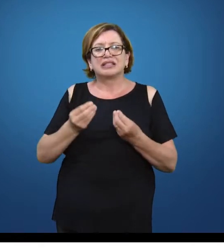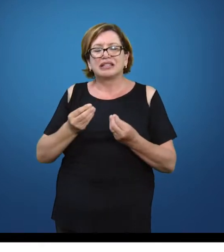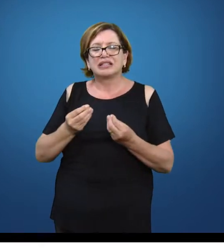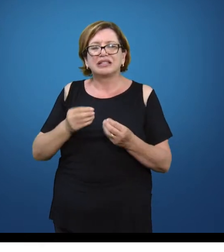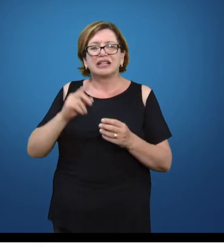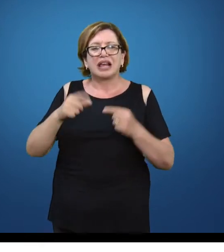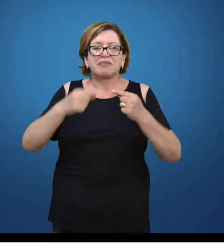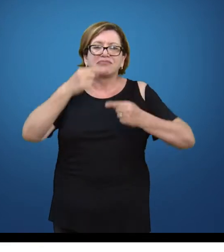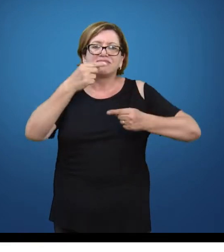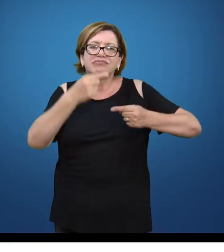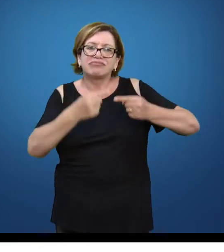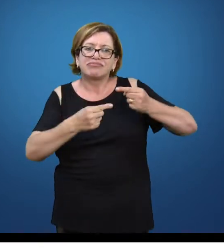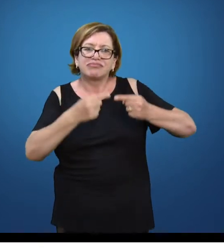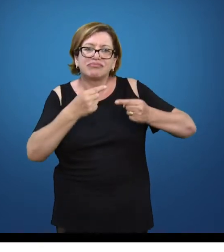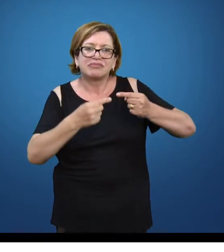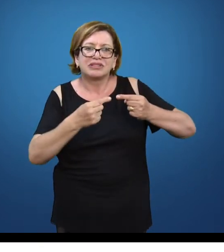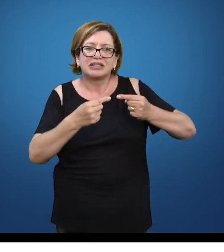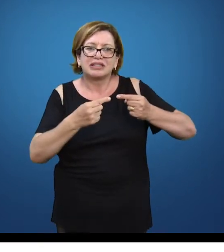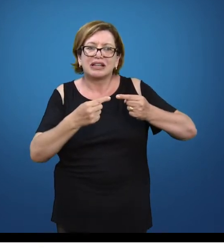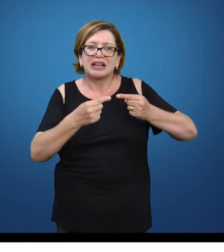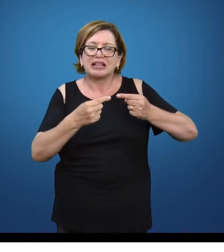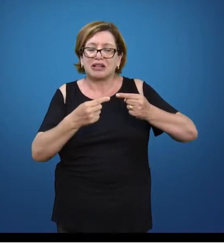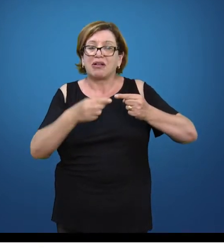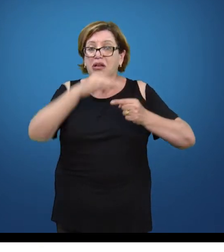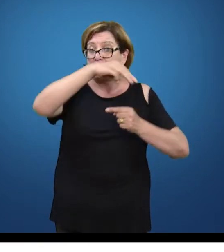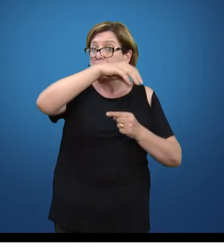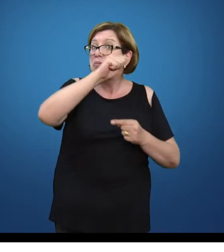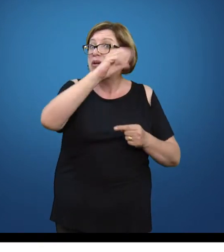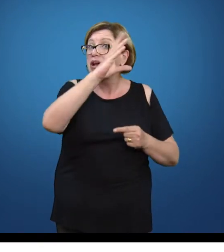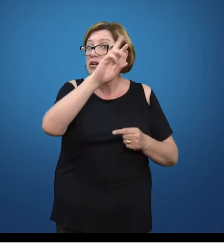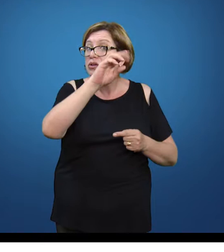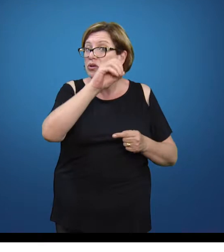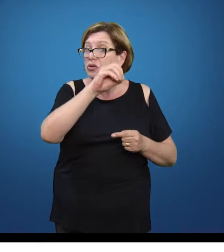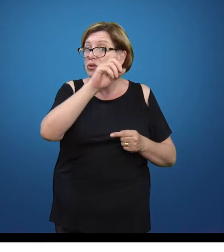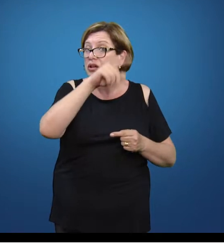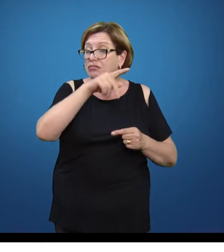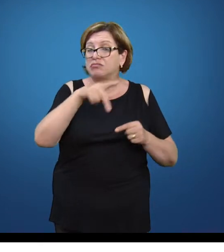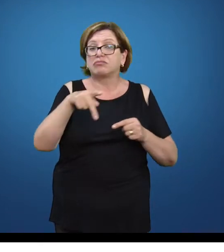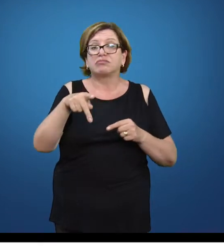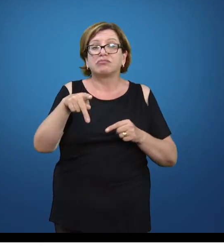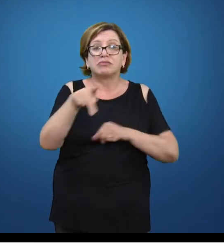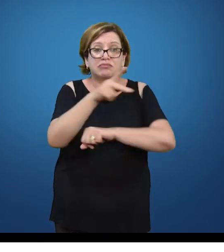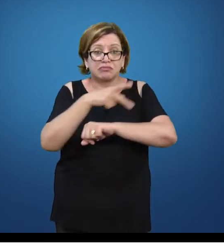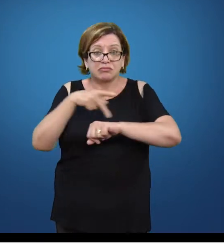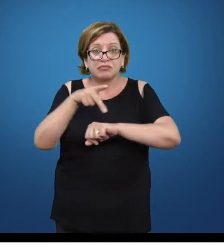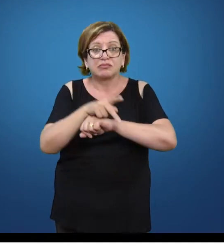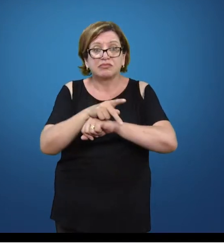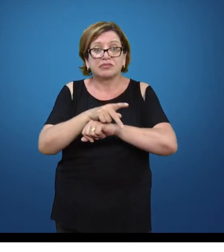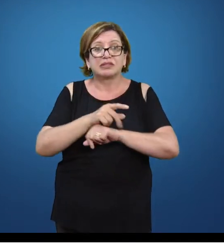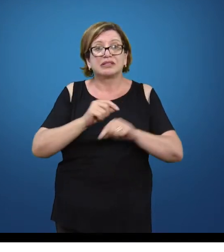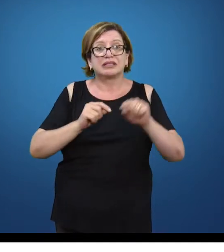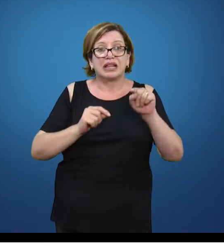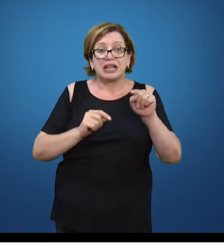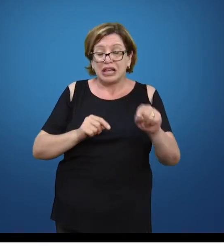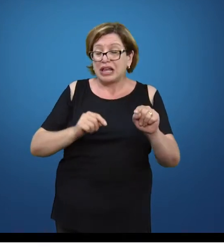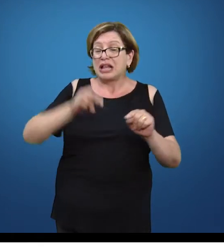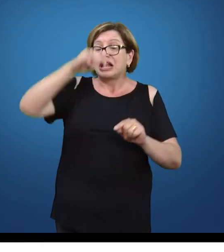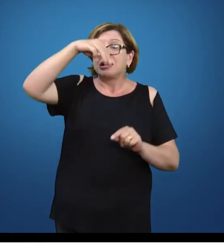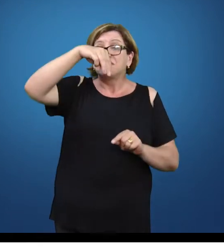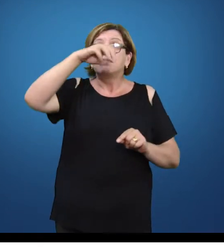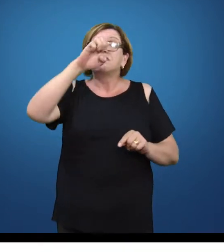Significa que as políticas em nível macro, ela compreende e determina o que os estados, os